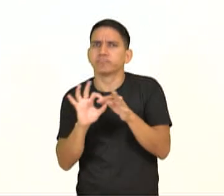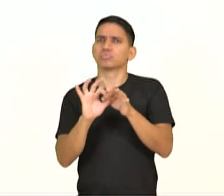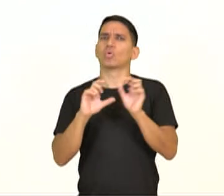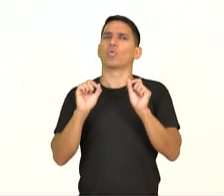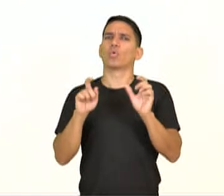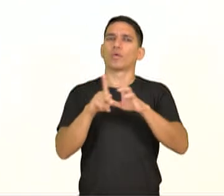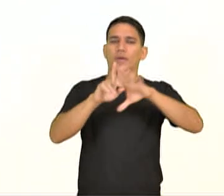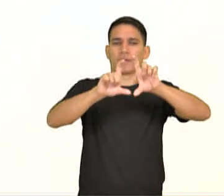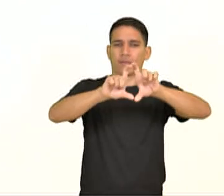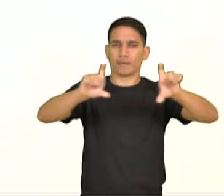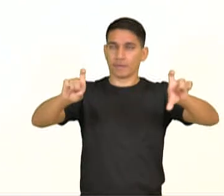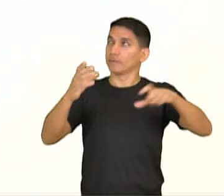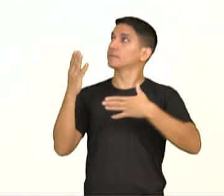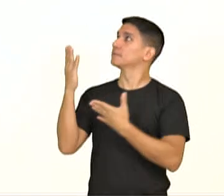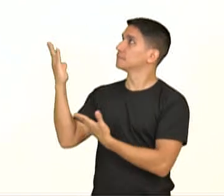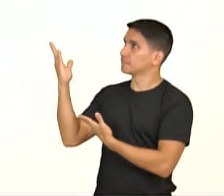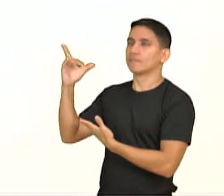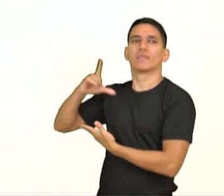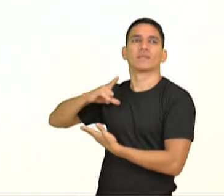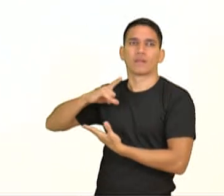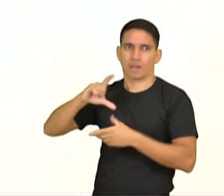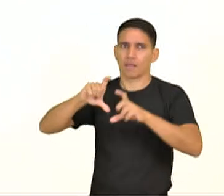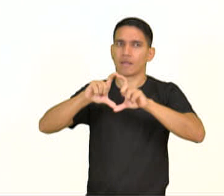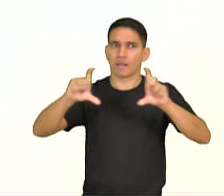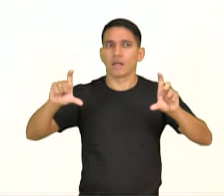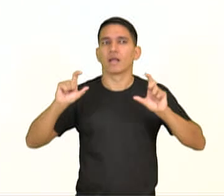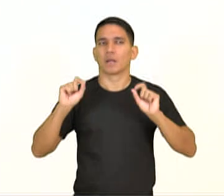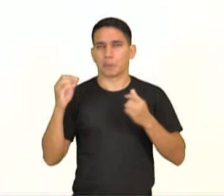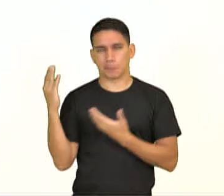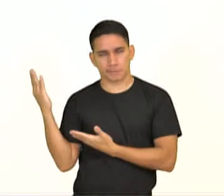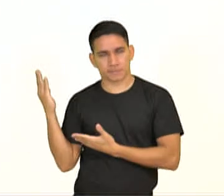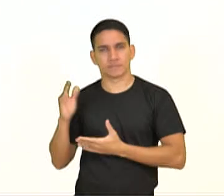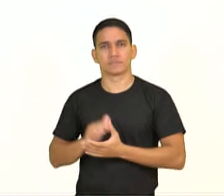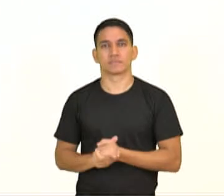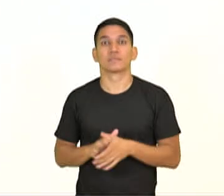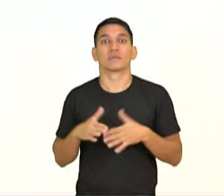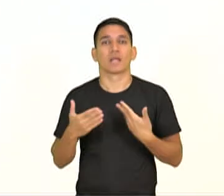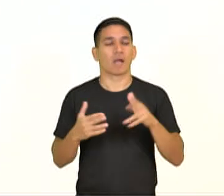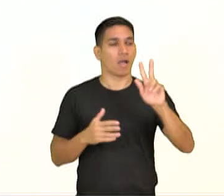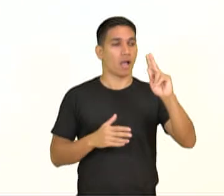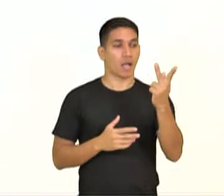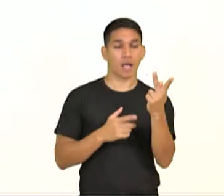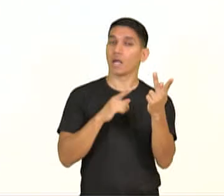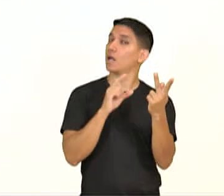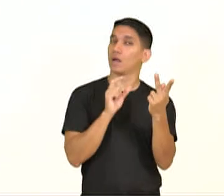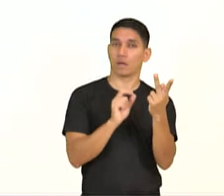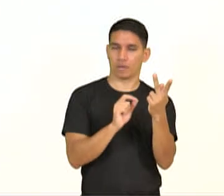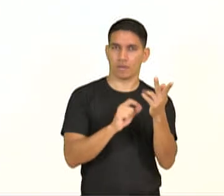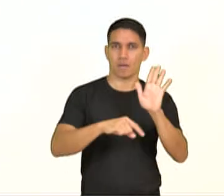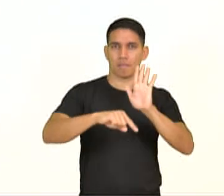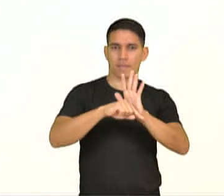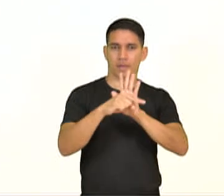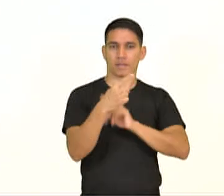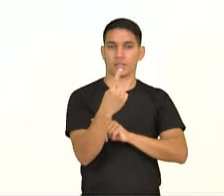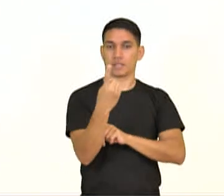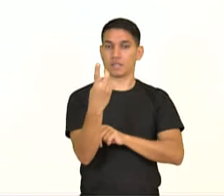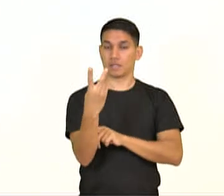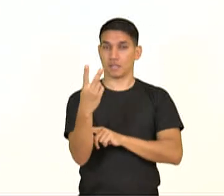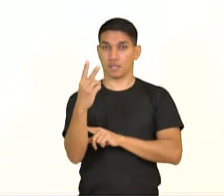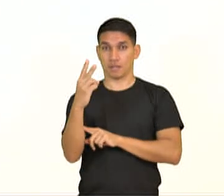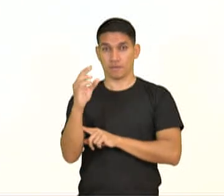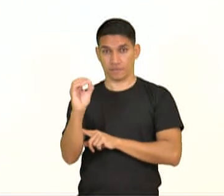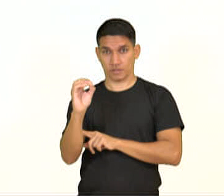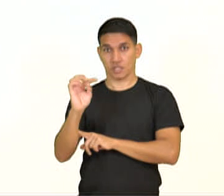pela equação. Então, nós temos aqui uma equação, tá bom? Então, nós temos lá h, olha só, menos